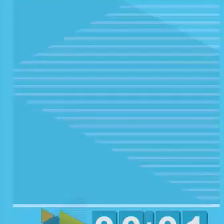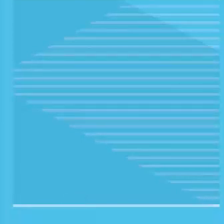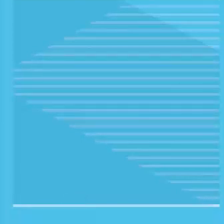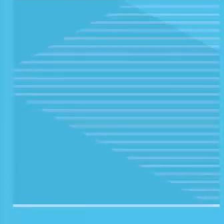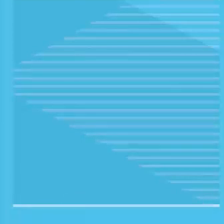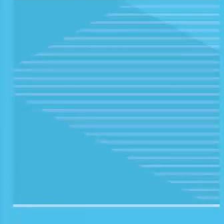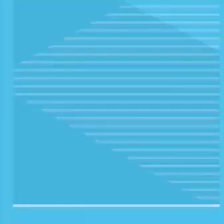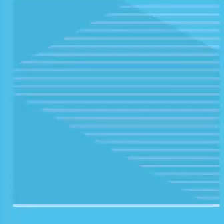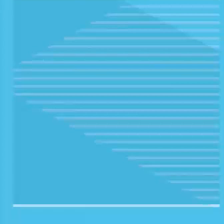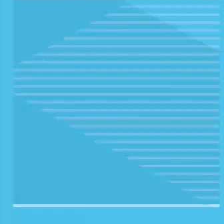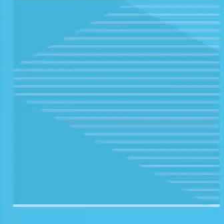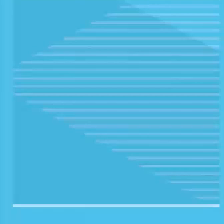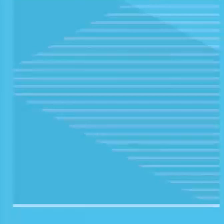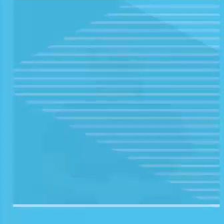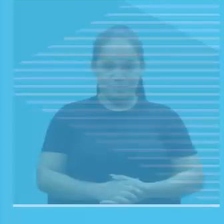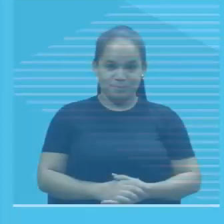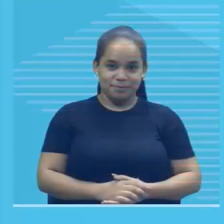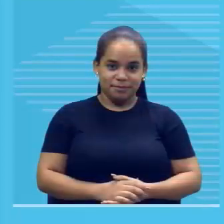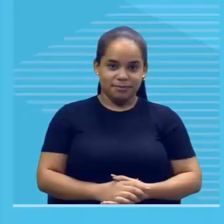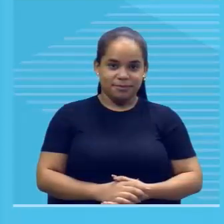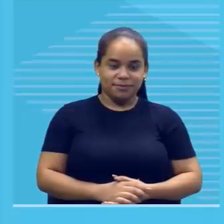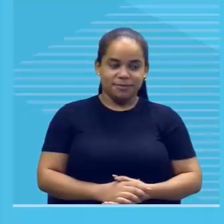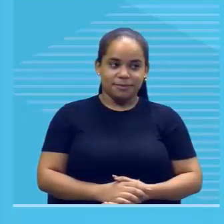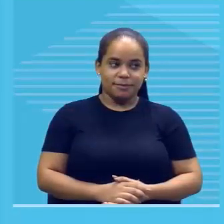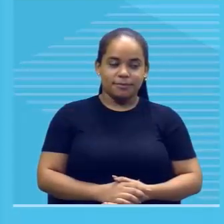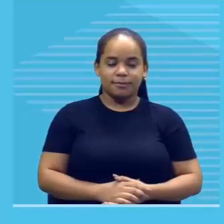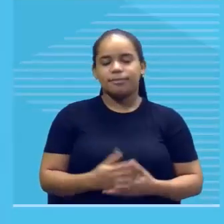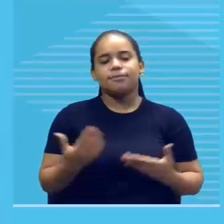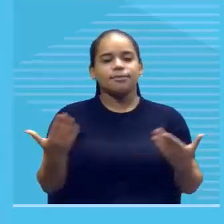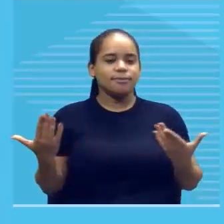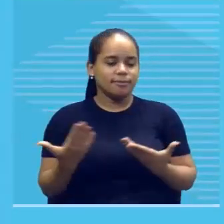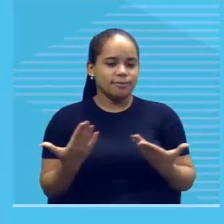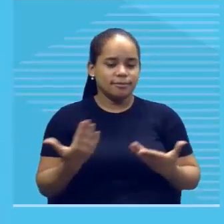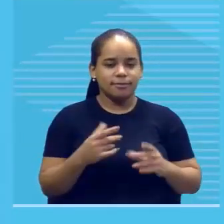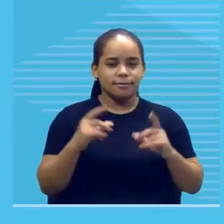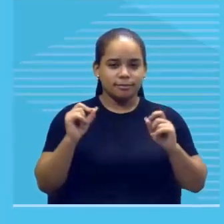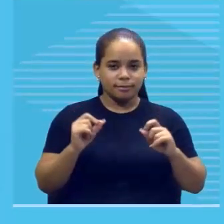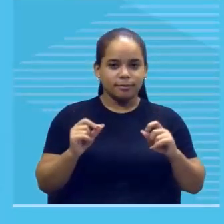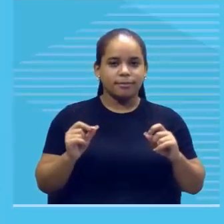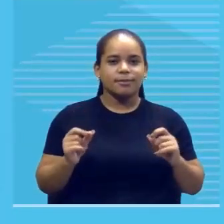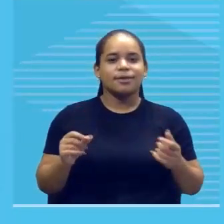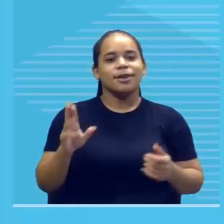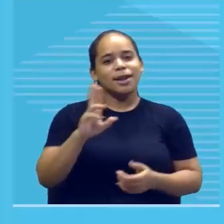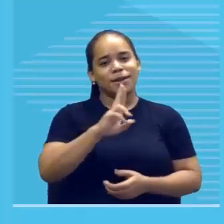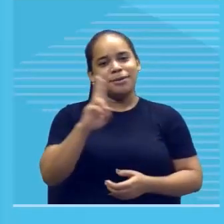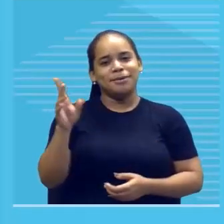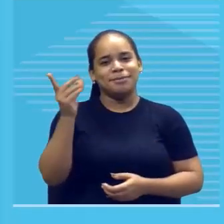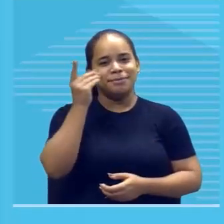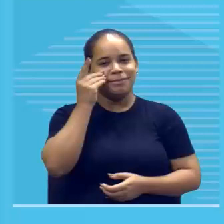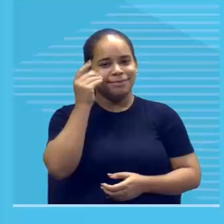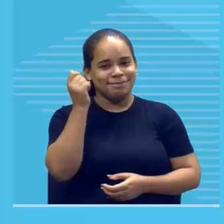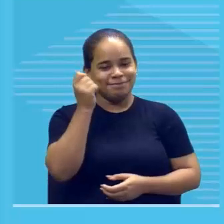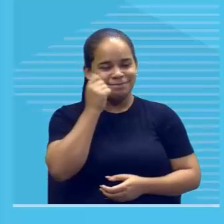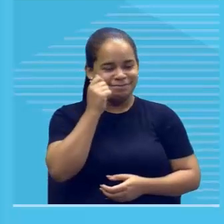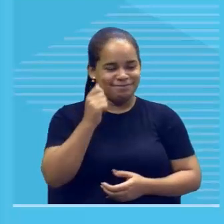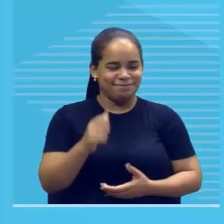E aí e bora aqui jovens em nome da deusa